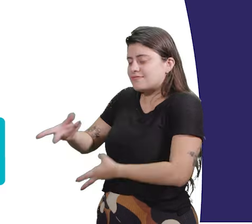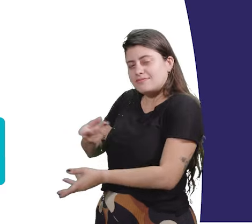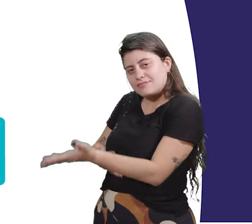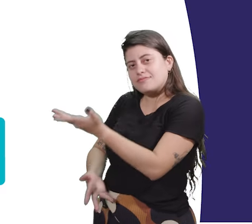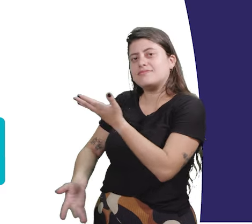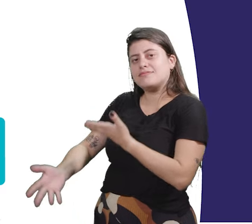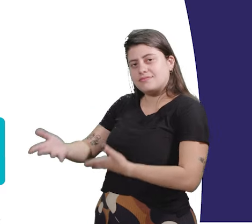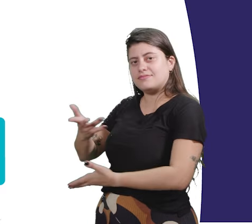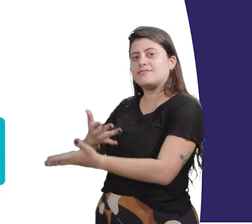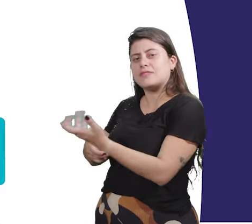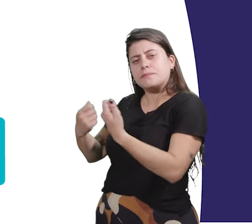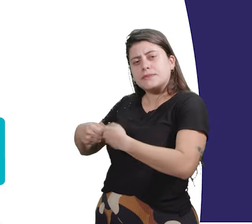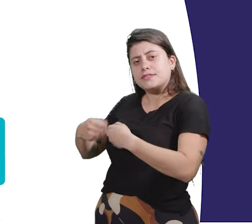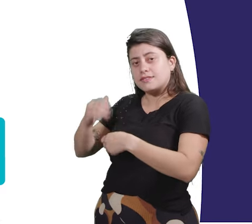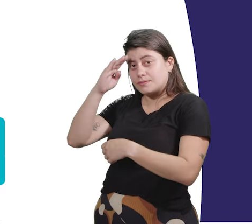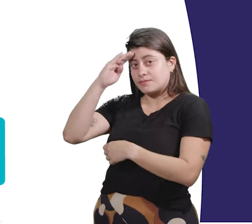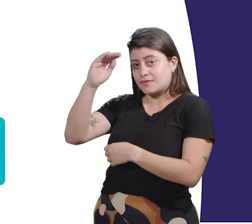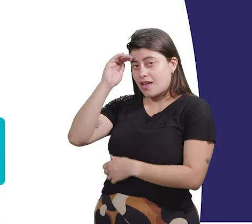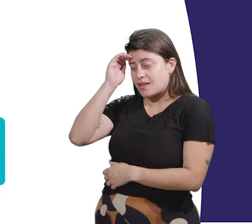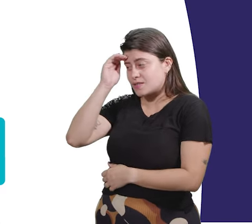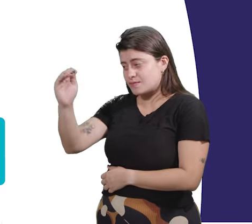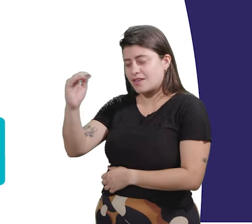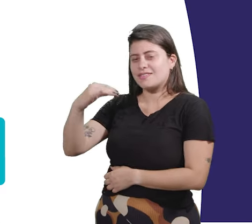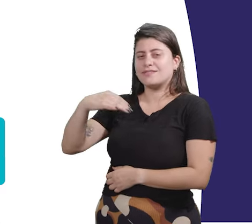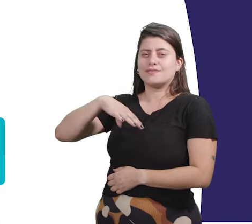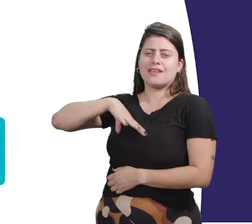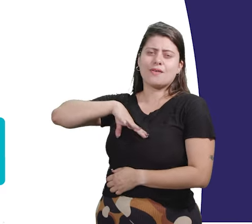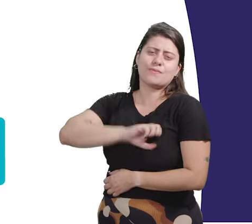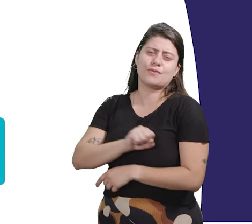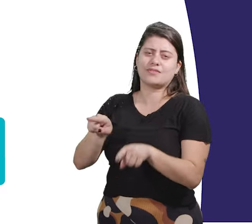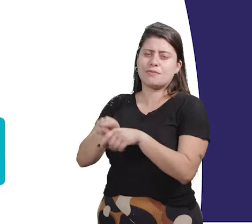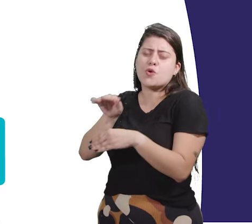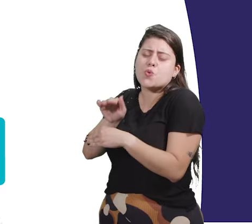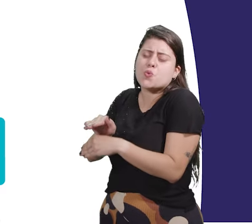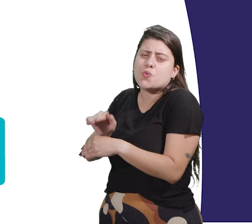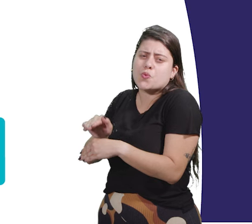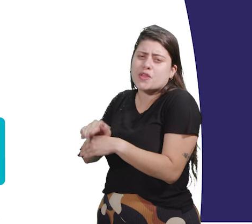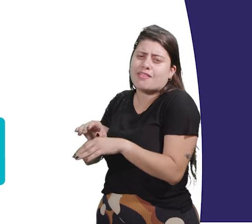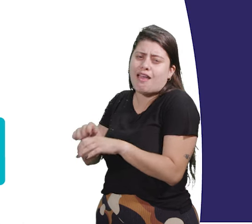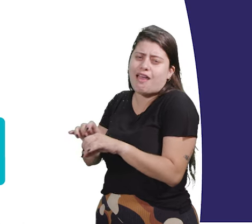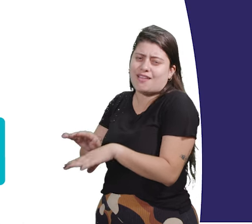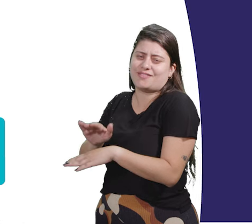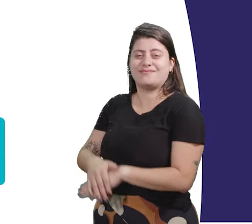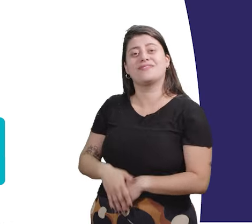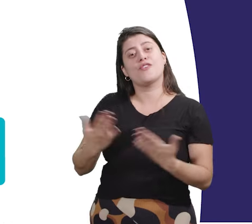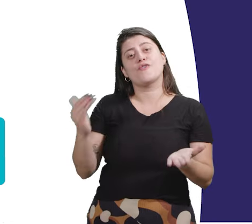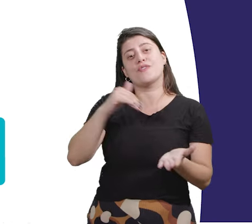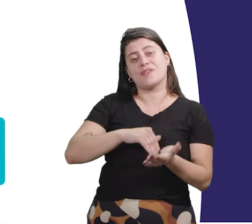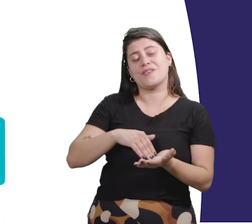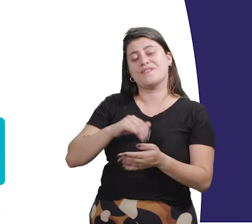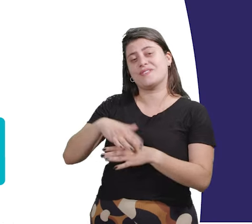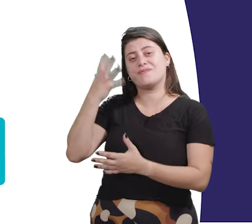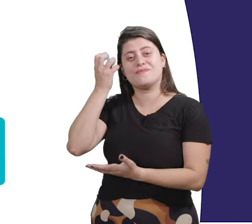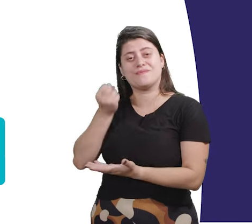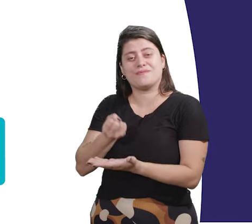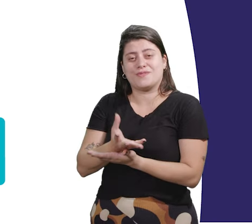essa questão do respeito, do amor, né, e do cuidado. Chegando ao fim, mais um podcast. Infelizmente, né, esse